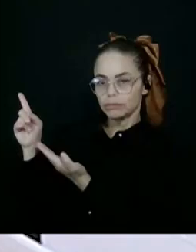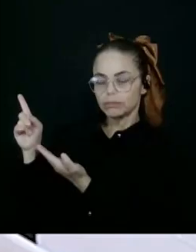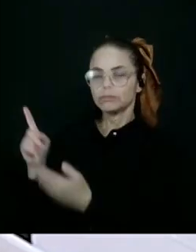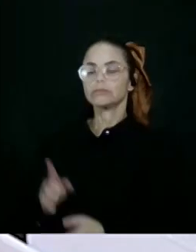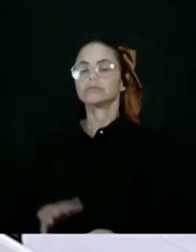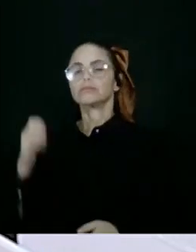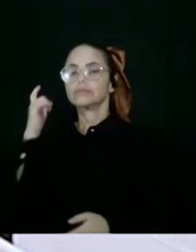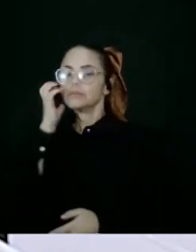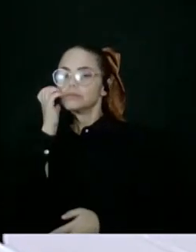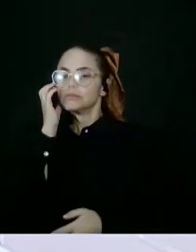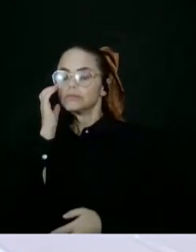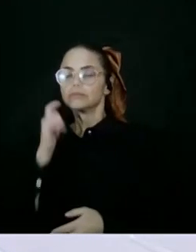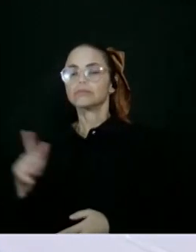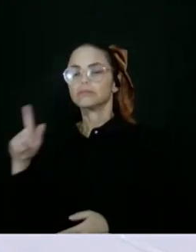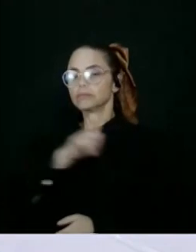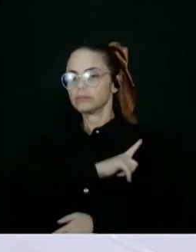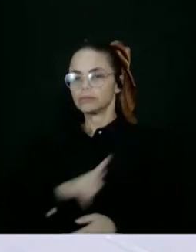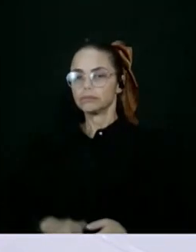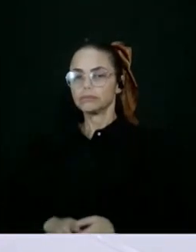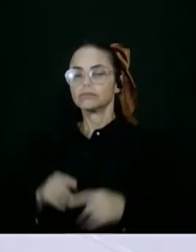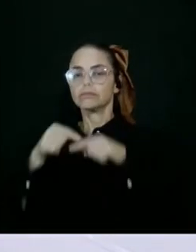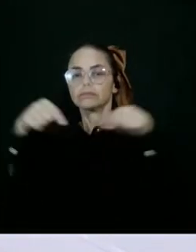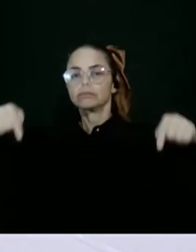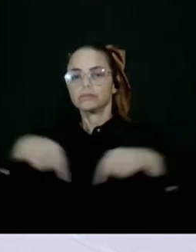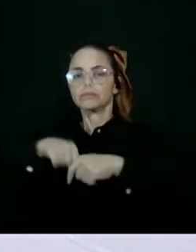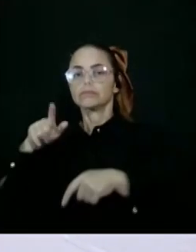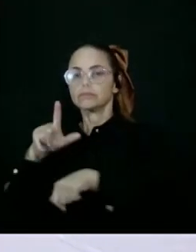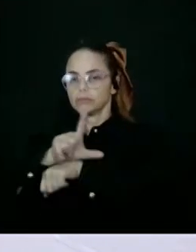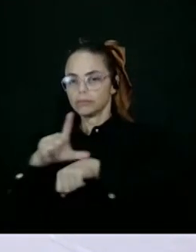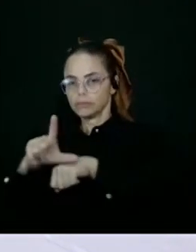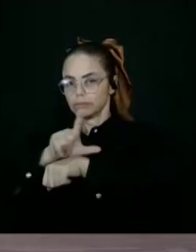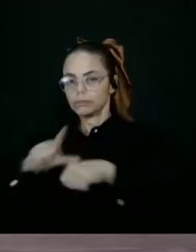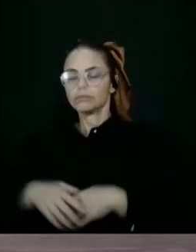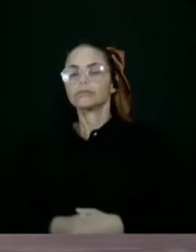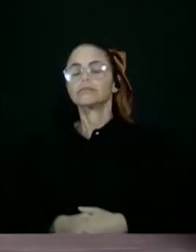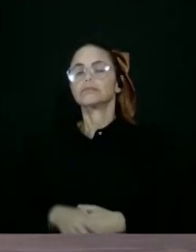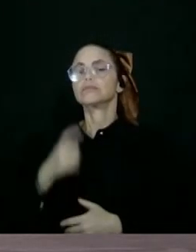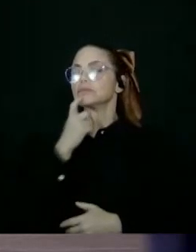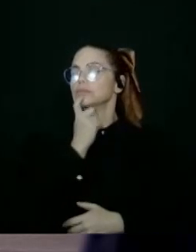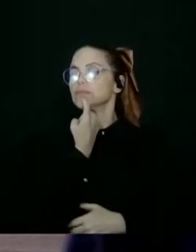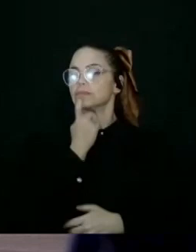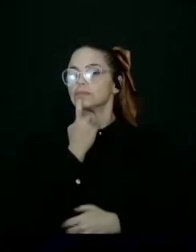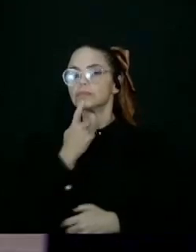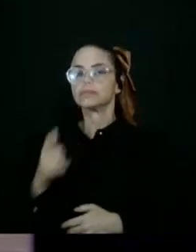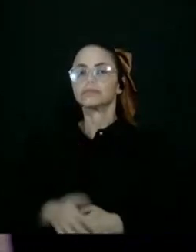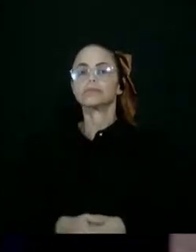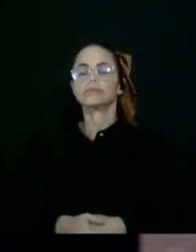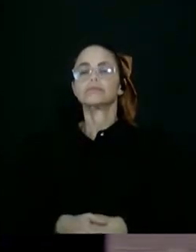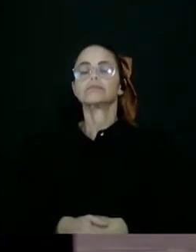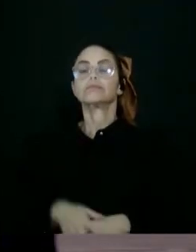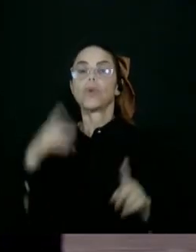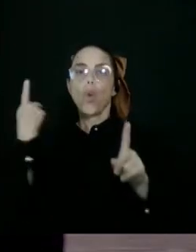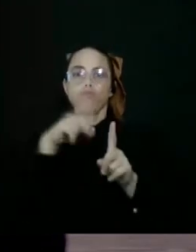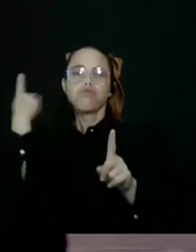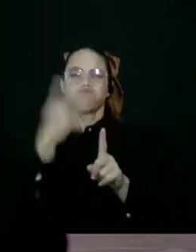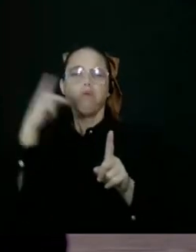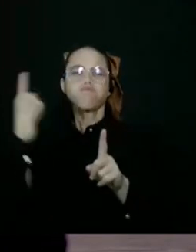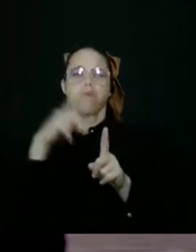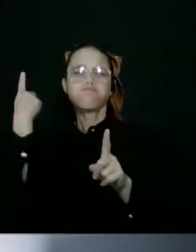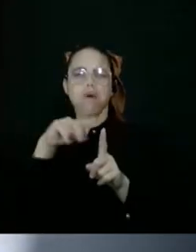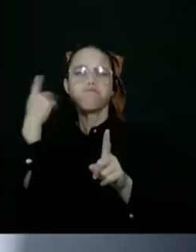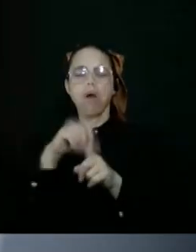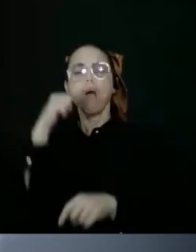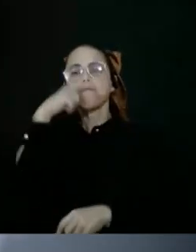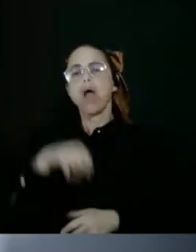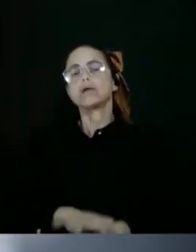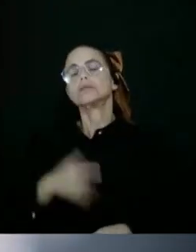de Freitas, à implantação de uma sala lilás em Campinas. O espaço é destinado ao atendimento de mulheres,